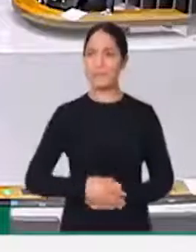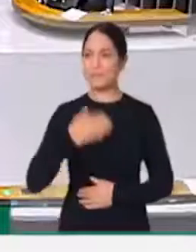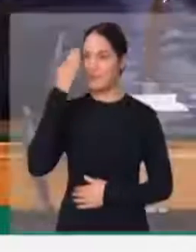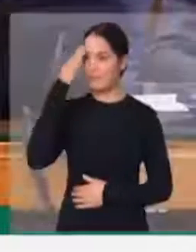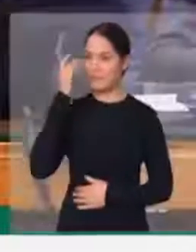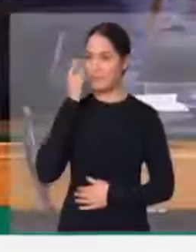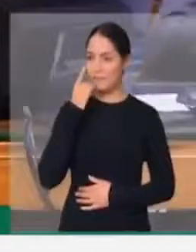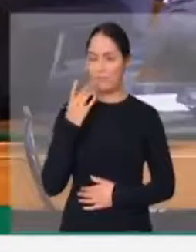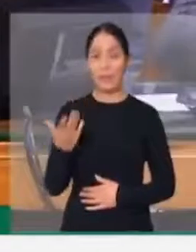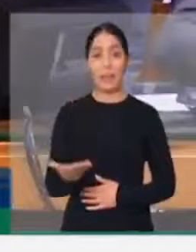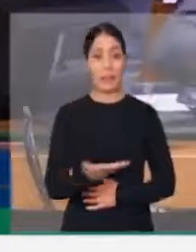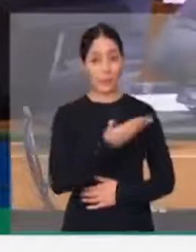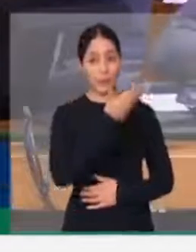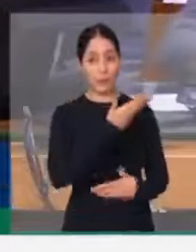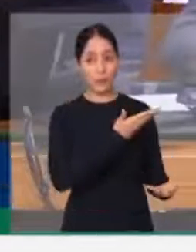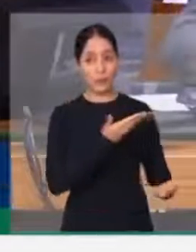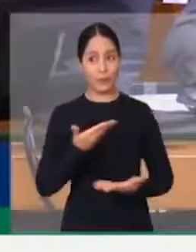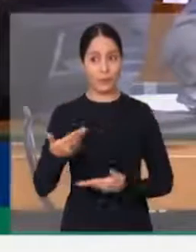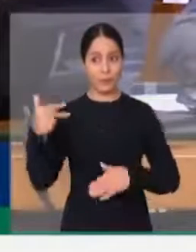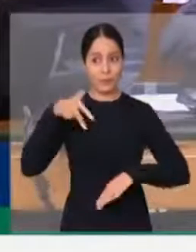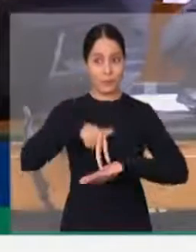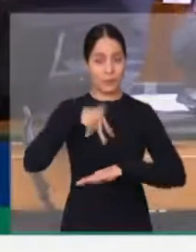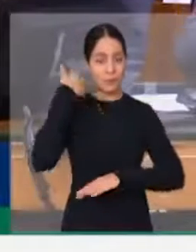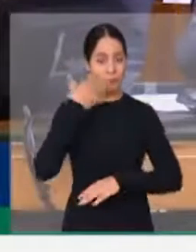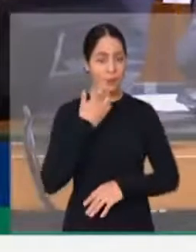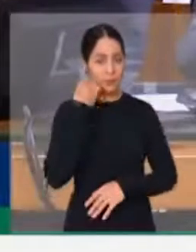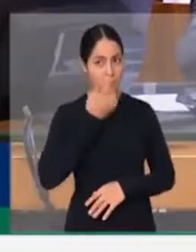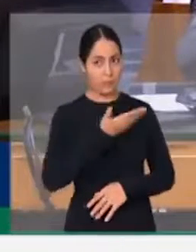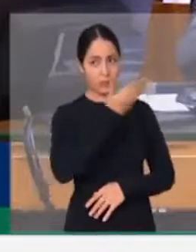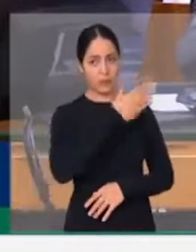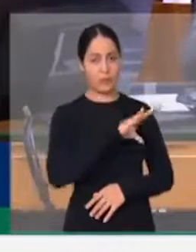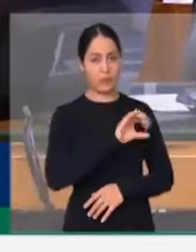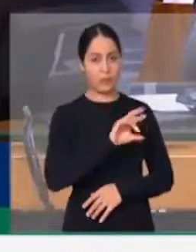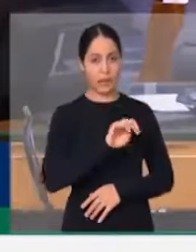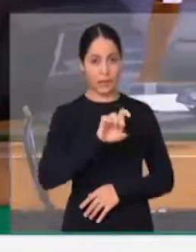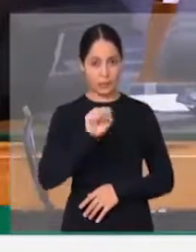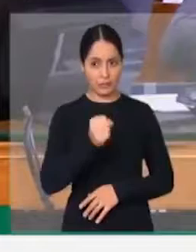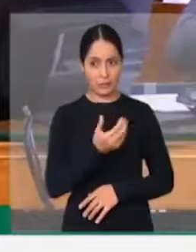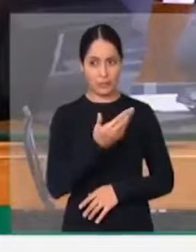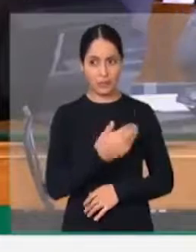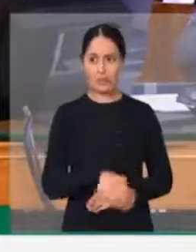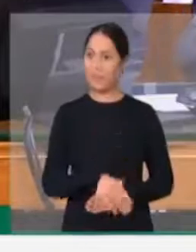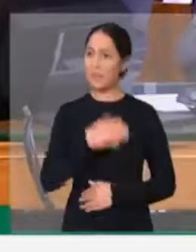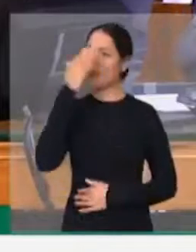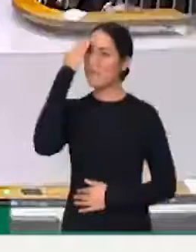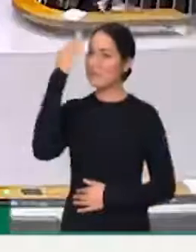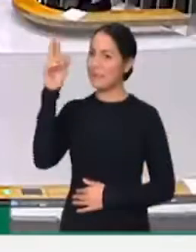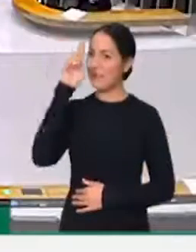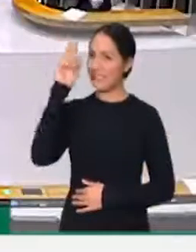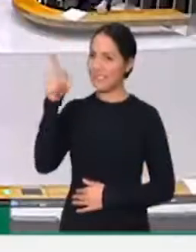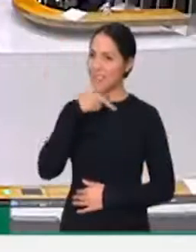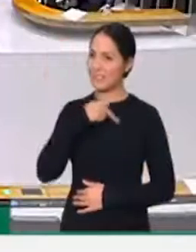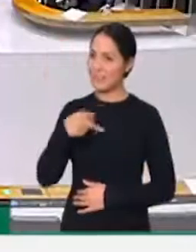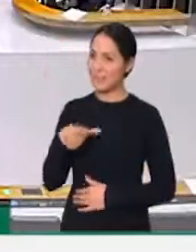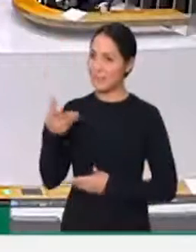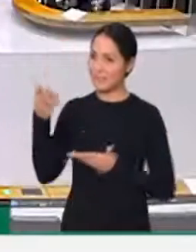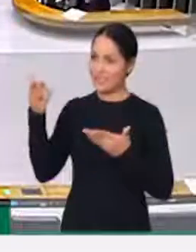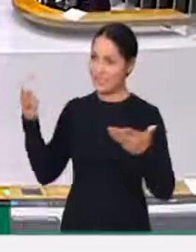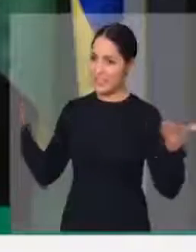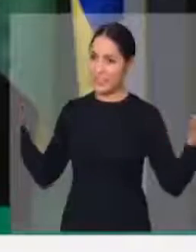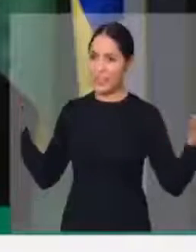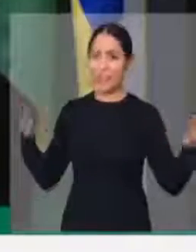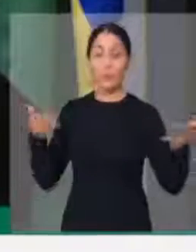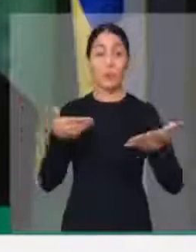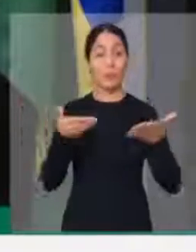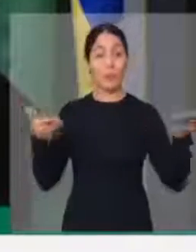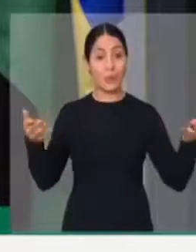a fazer os da palavra do da Tribuna deputado Carlos Jordy obrigado senhor presidente quero falar com